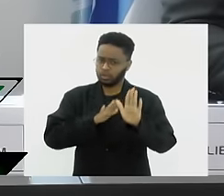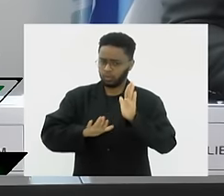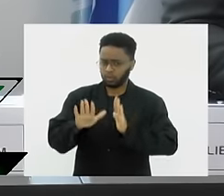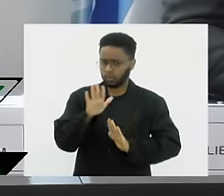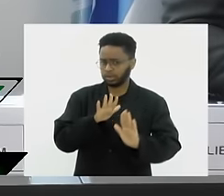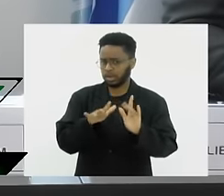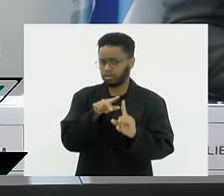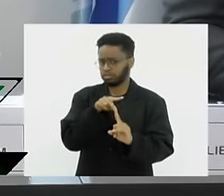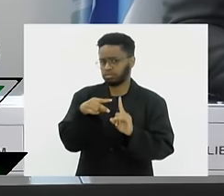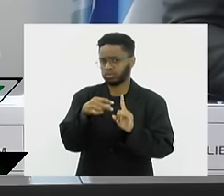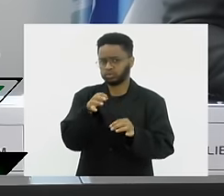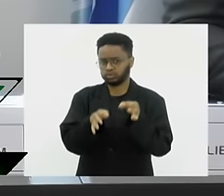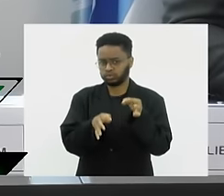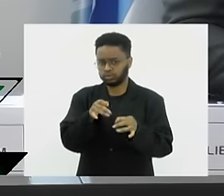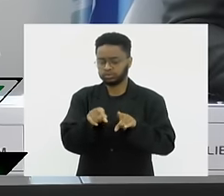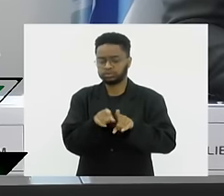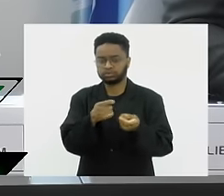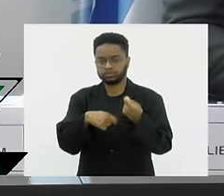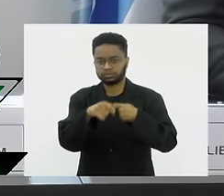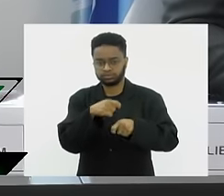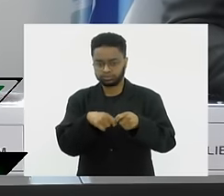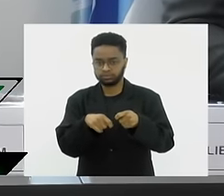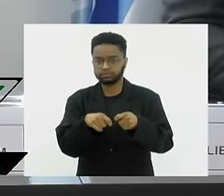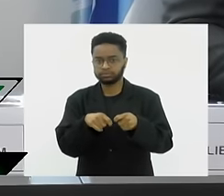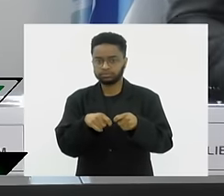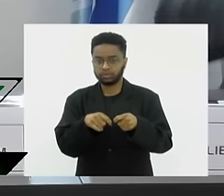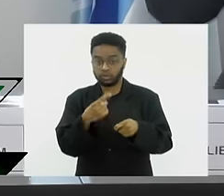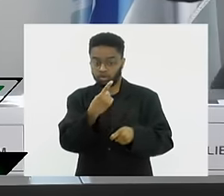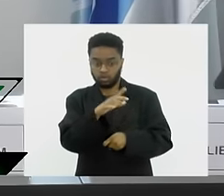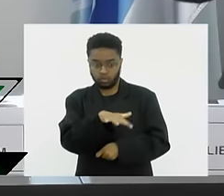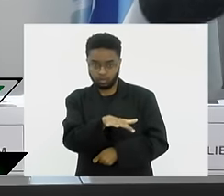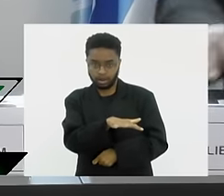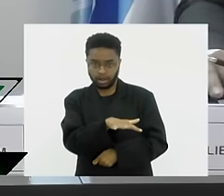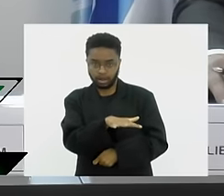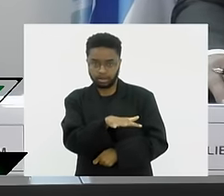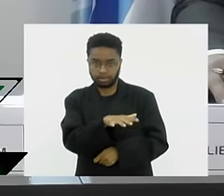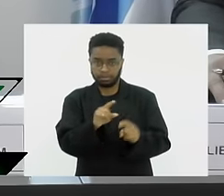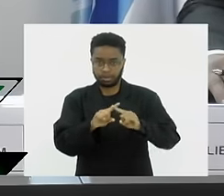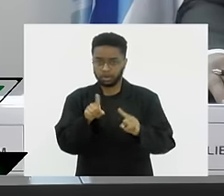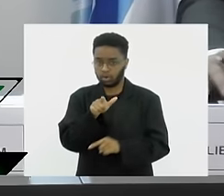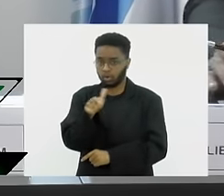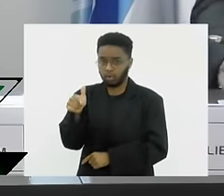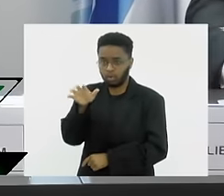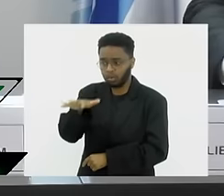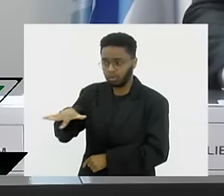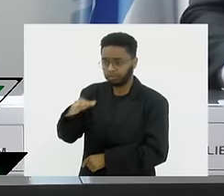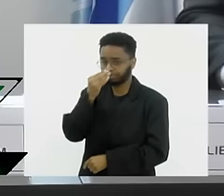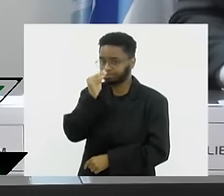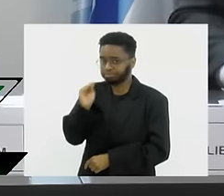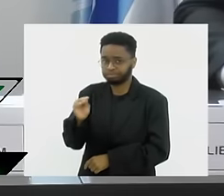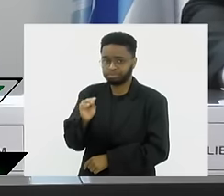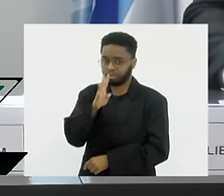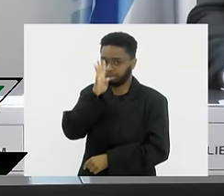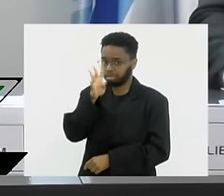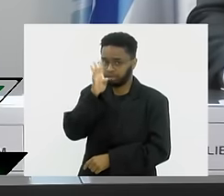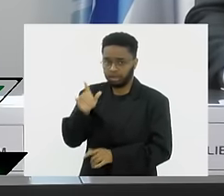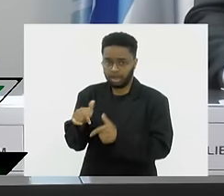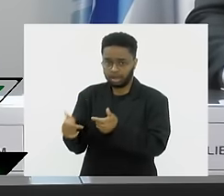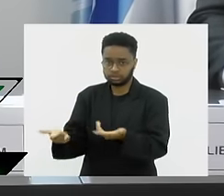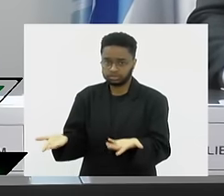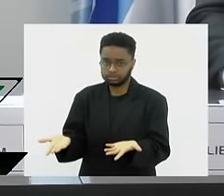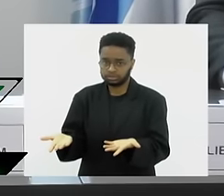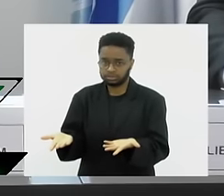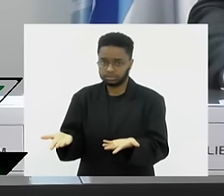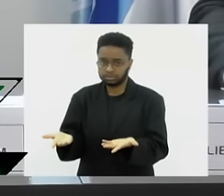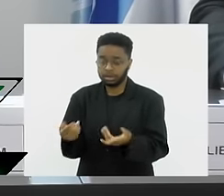ponto de vista jurídico e administrativo, para uma questão e absolutamente displicente, me perdoa a expressão, para outra. Porque a